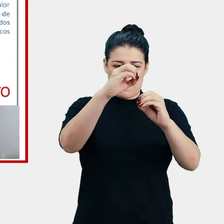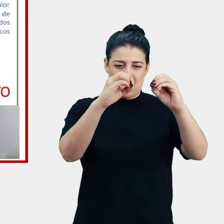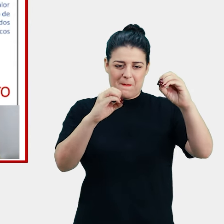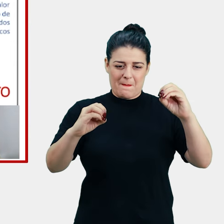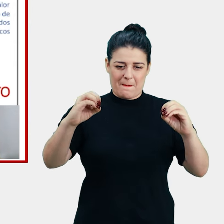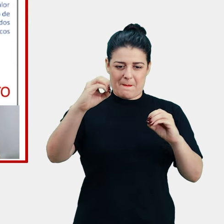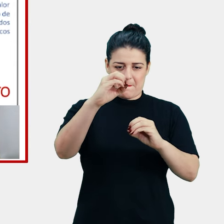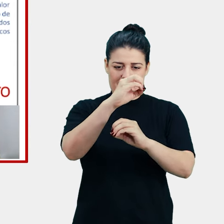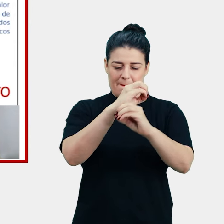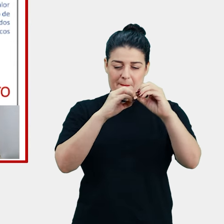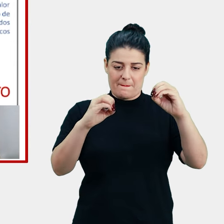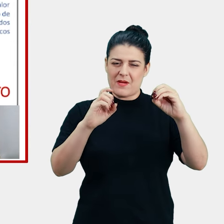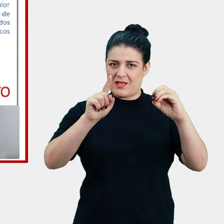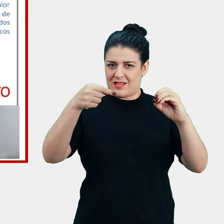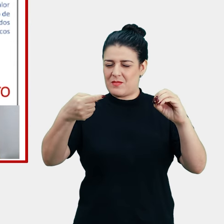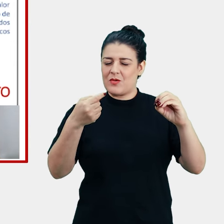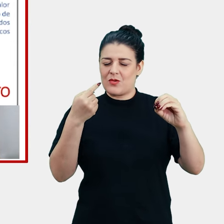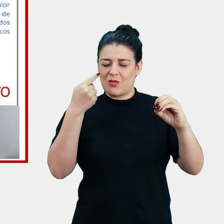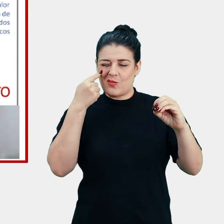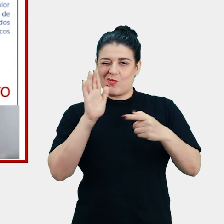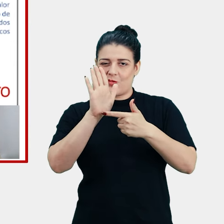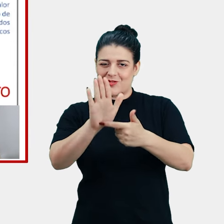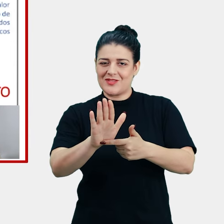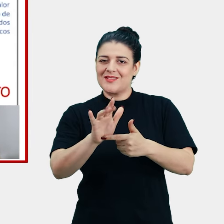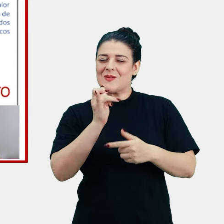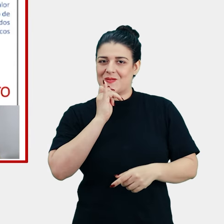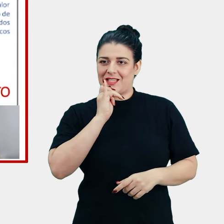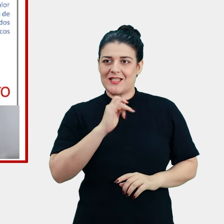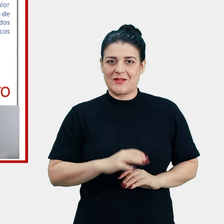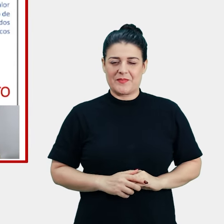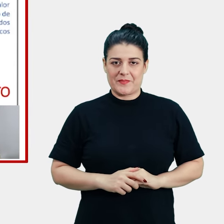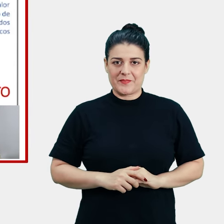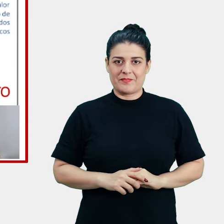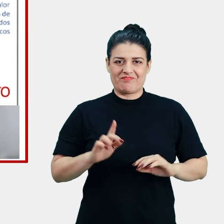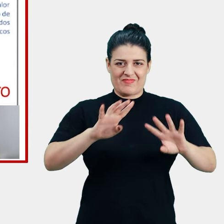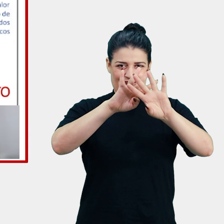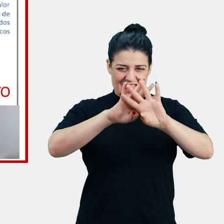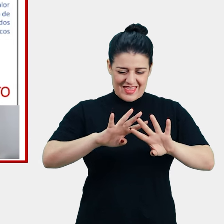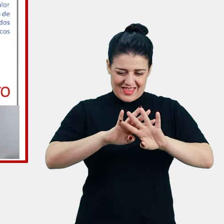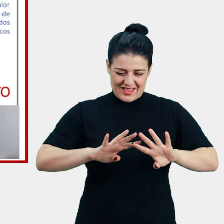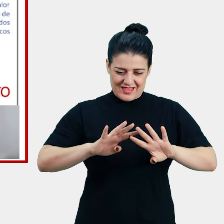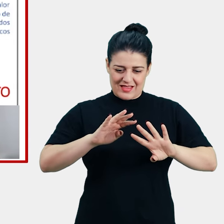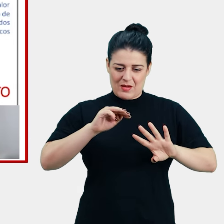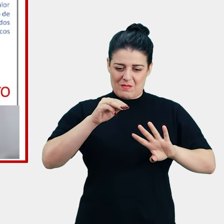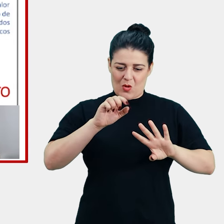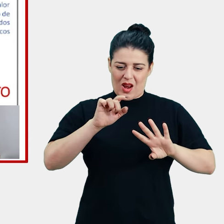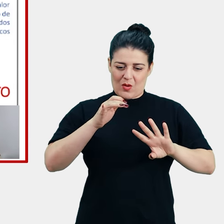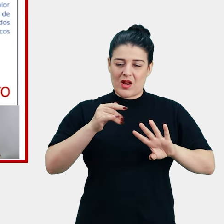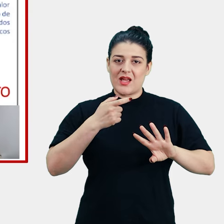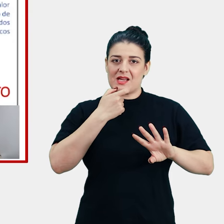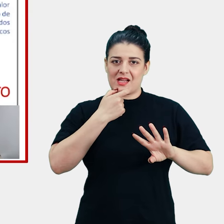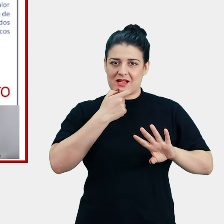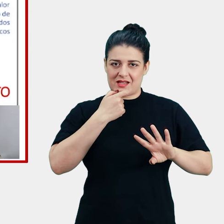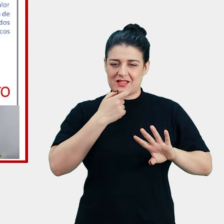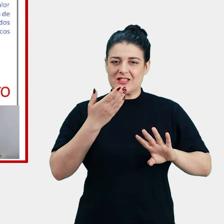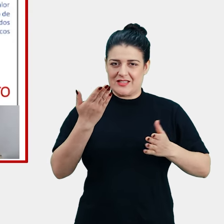vários nodos. Já já eu mostro um exemplo para vocês, tá? Essas redes moleculares, conhecidas, né, do inglês como